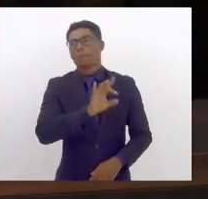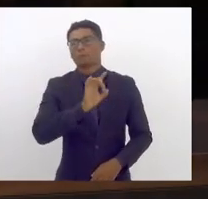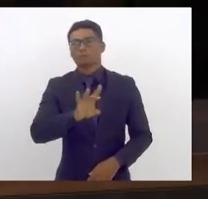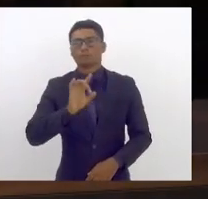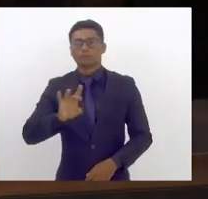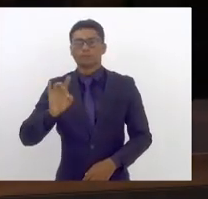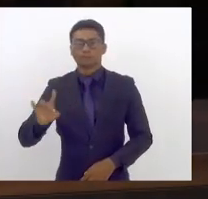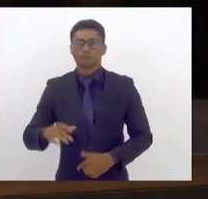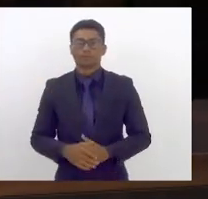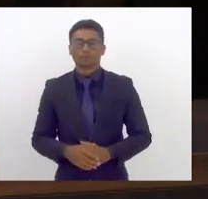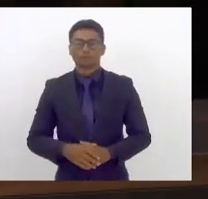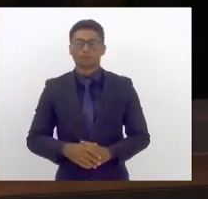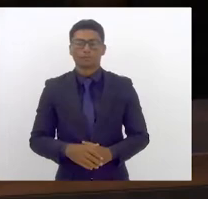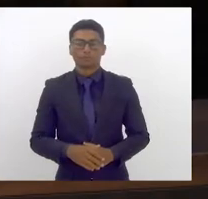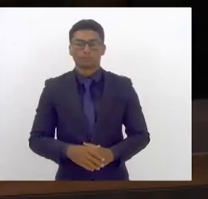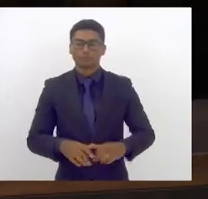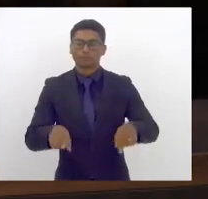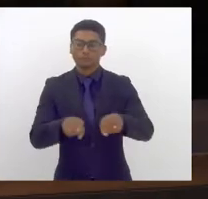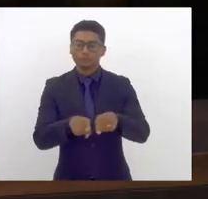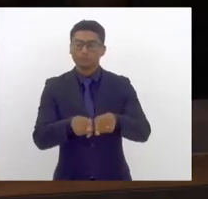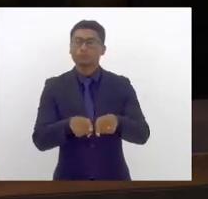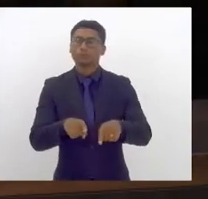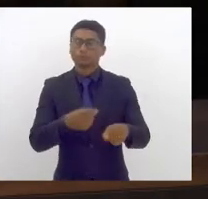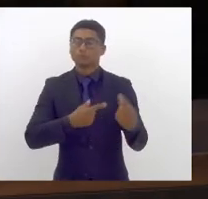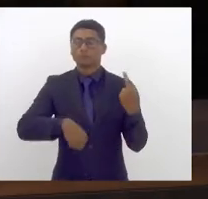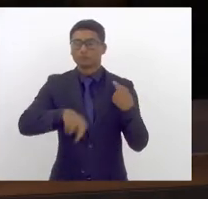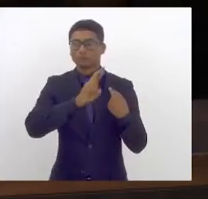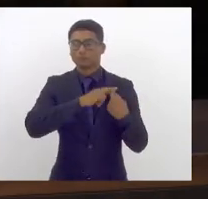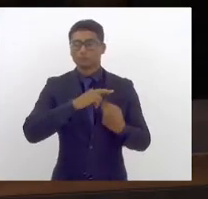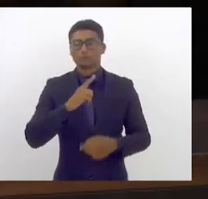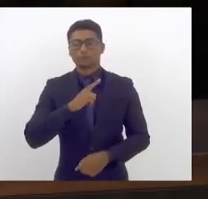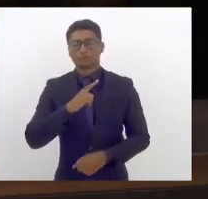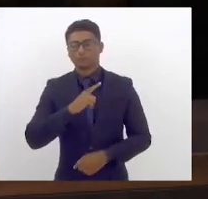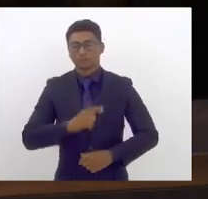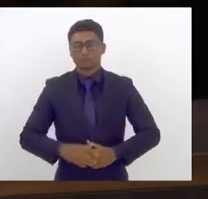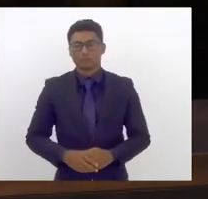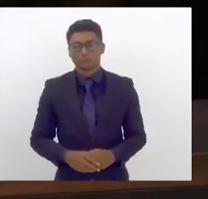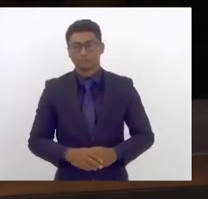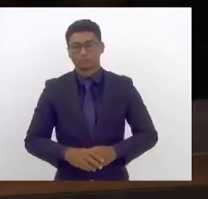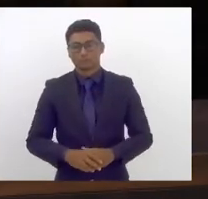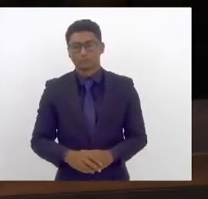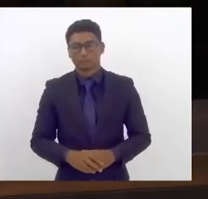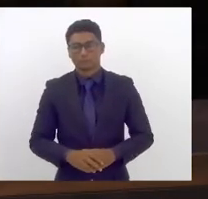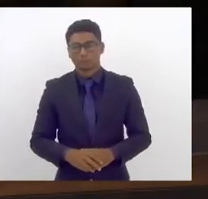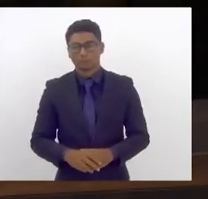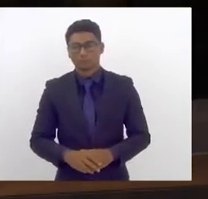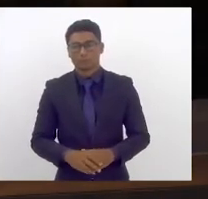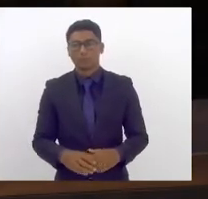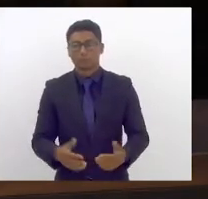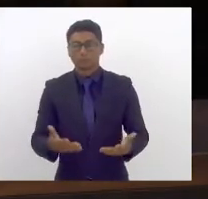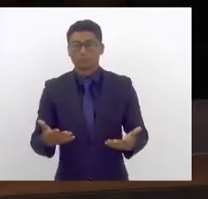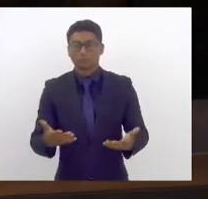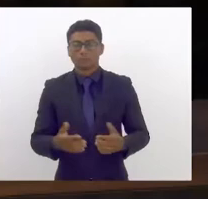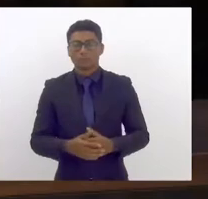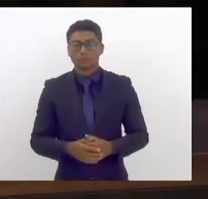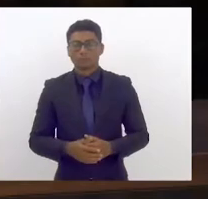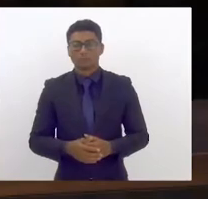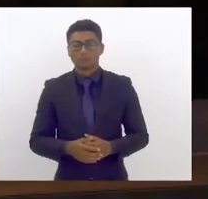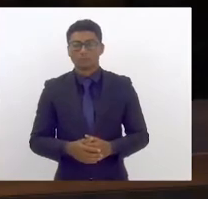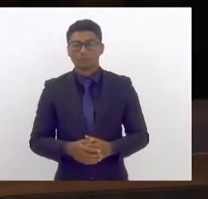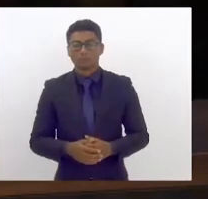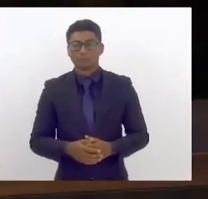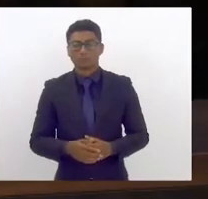também temos aí o nosso compromisso no sentido de ser também exemplo dessa questão da